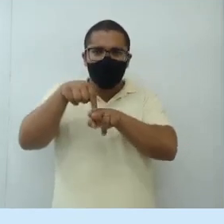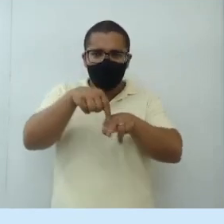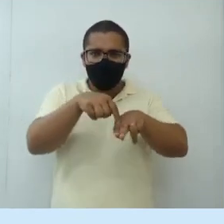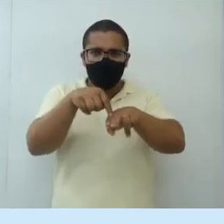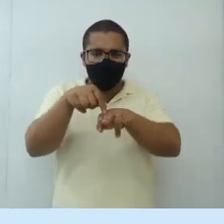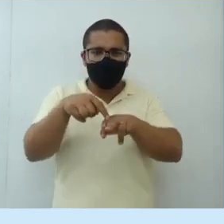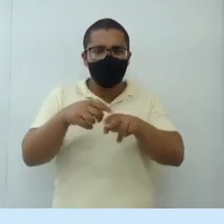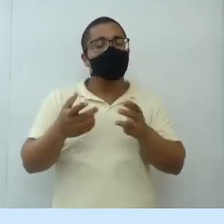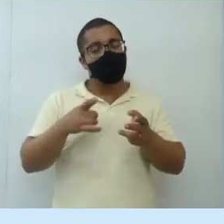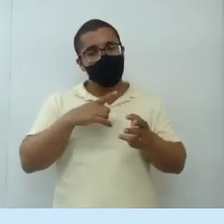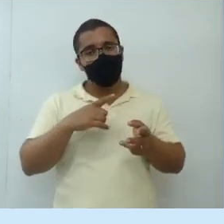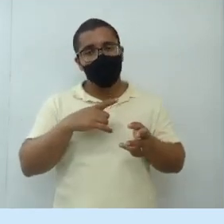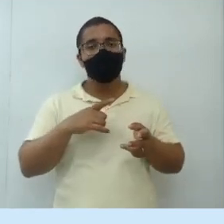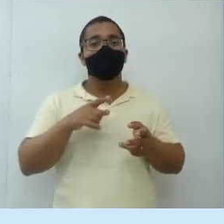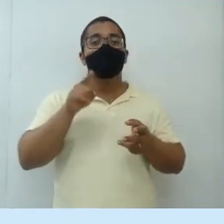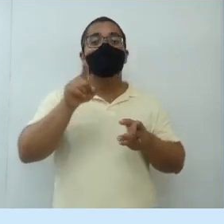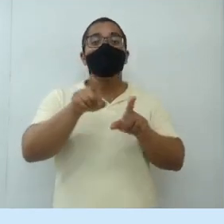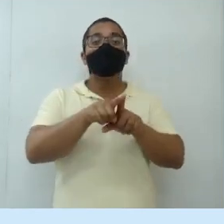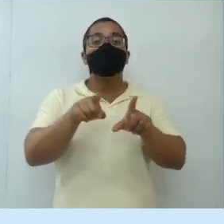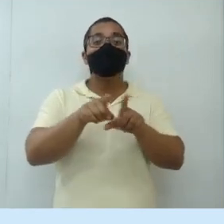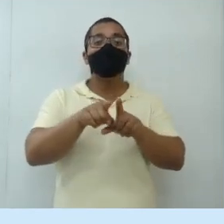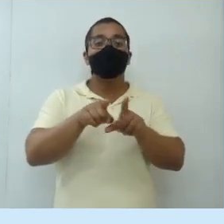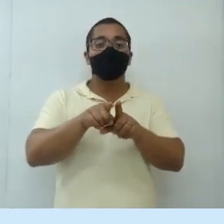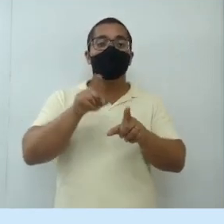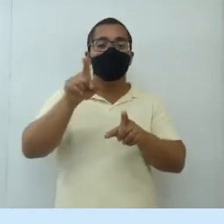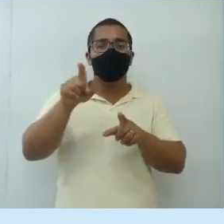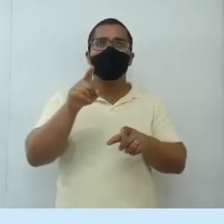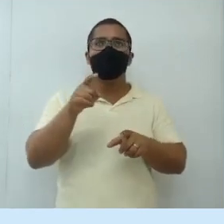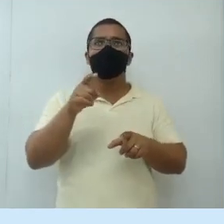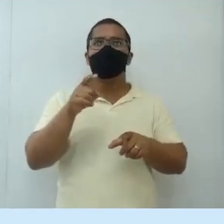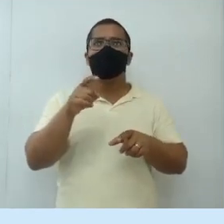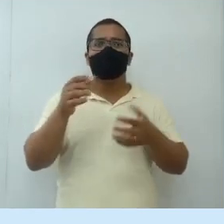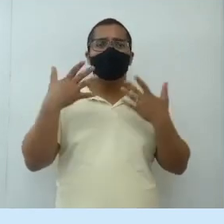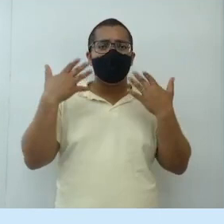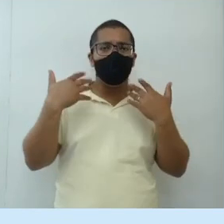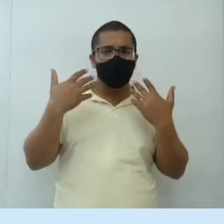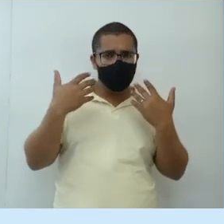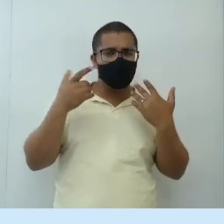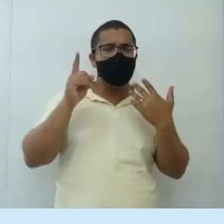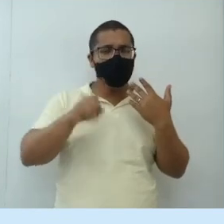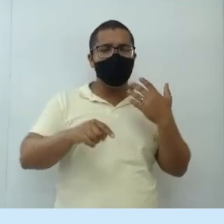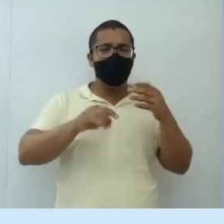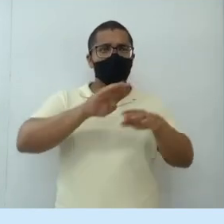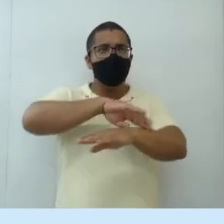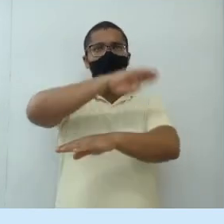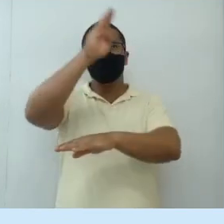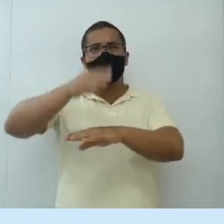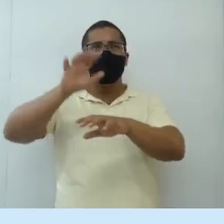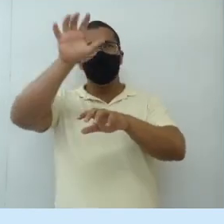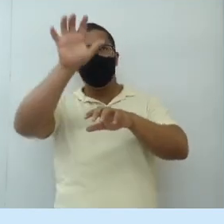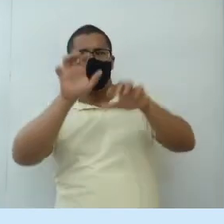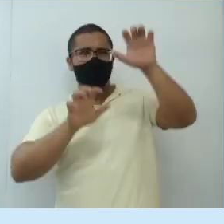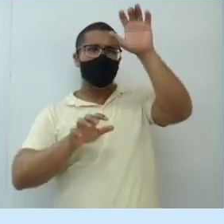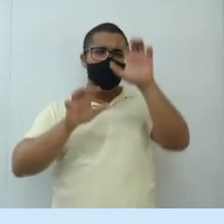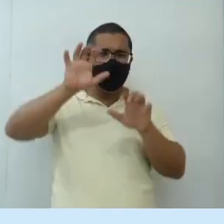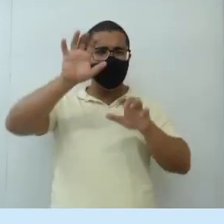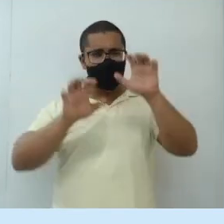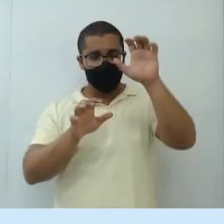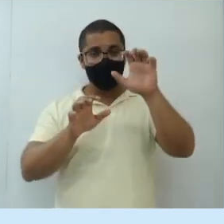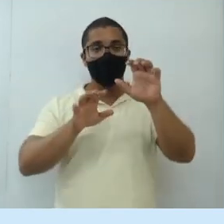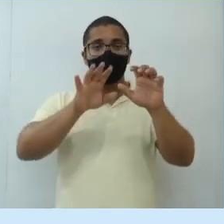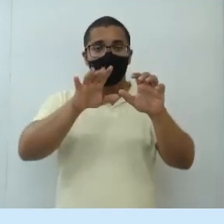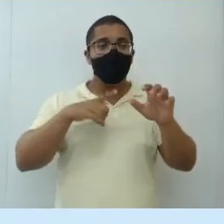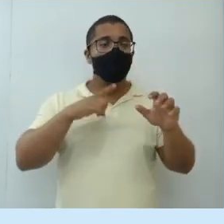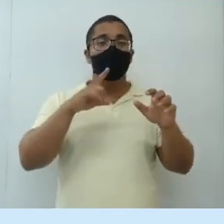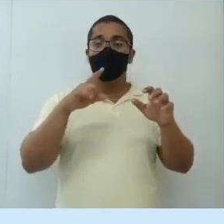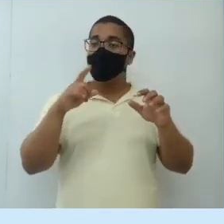enquanto o verão é a estação do alpinismo onde ele não tem mais a nela e vai fazer A Escalada de montanha mas mais umas temperada